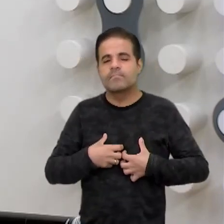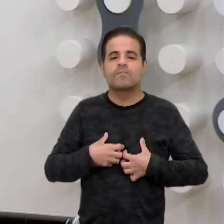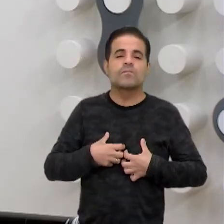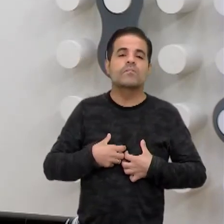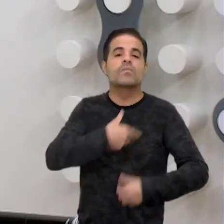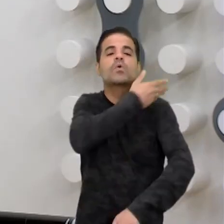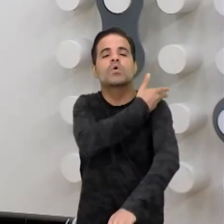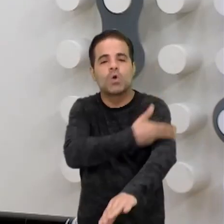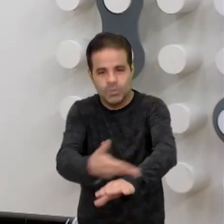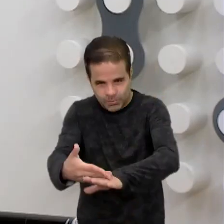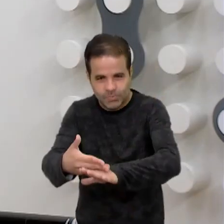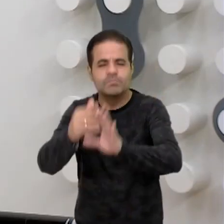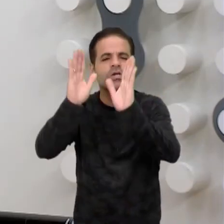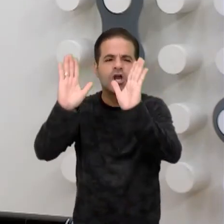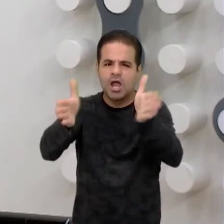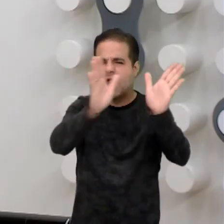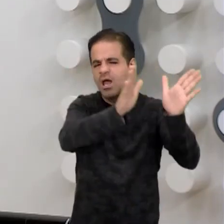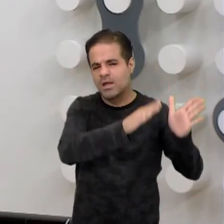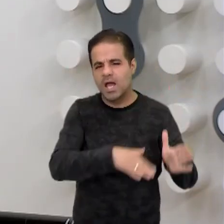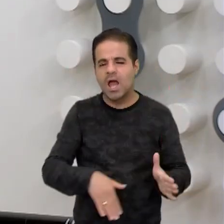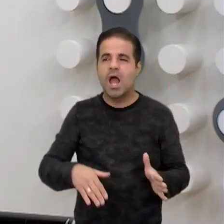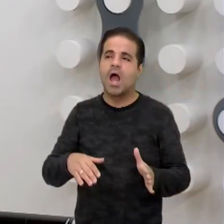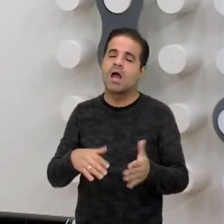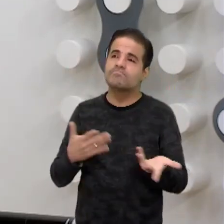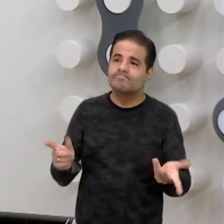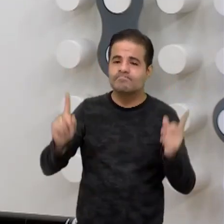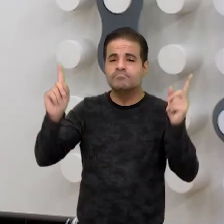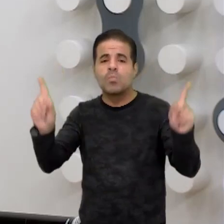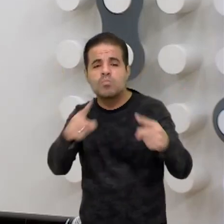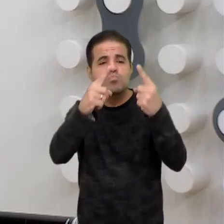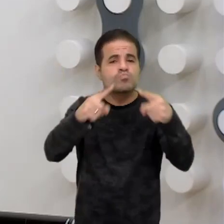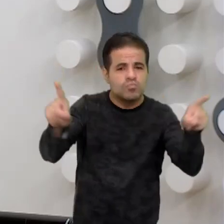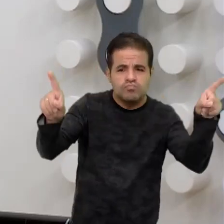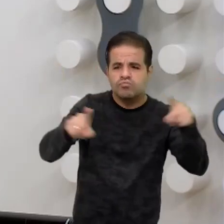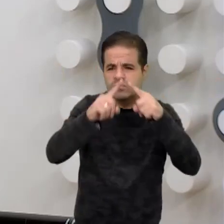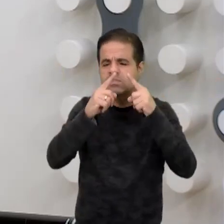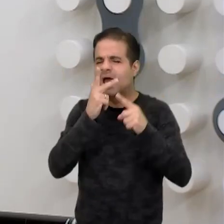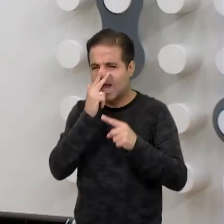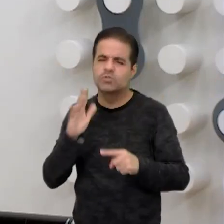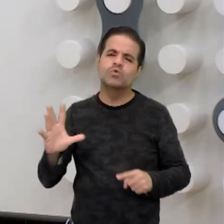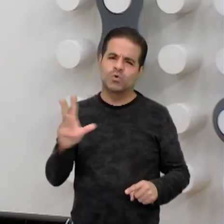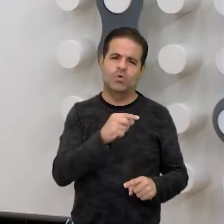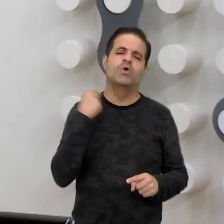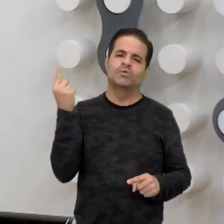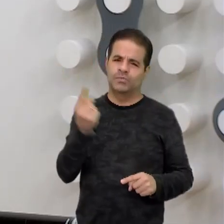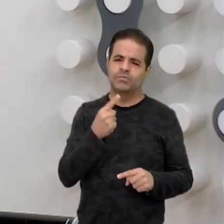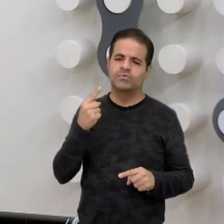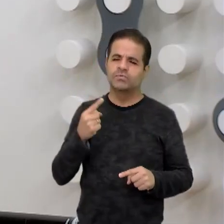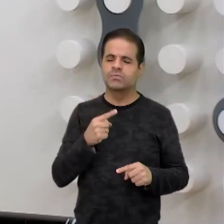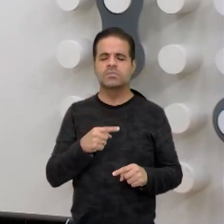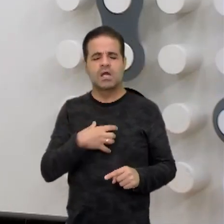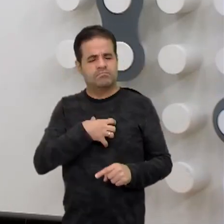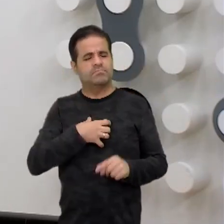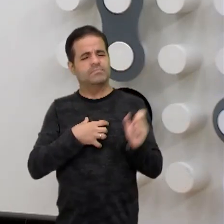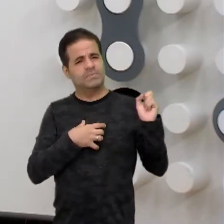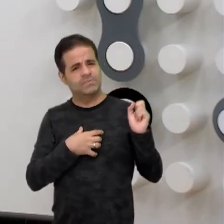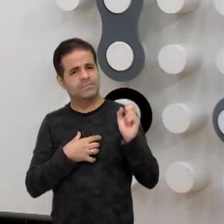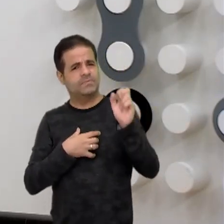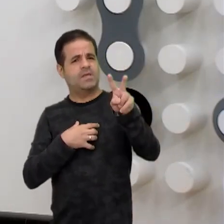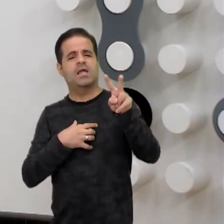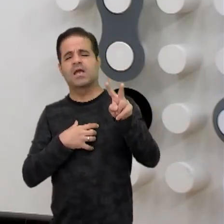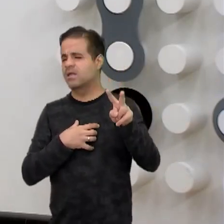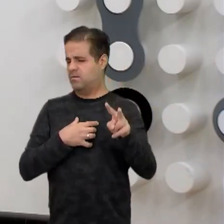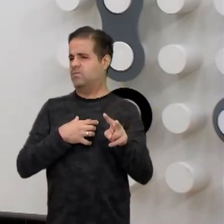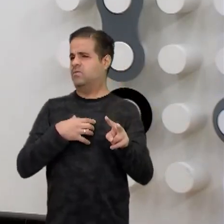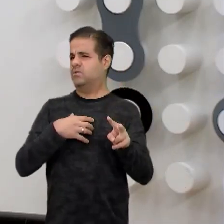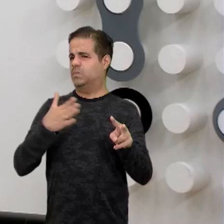se habituaram a uma determinada música. Acho que isso acontece com todos nós, né? E estranha bastante o